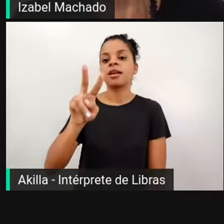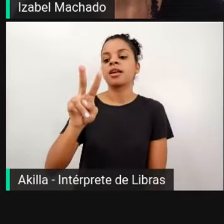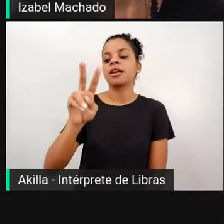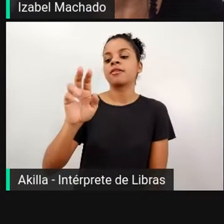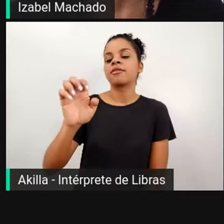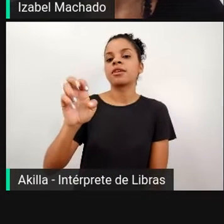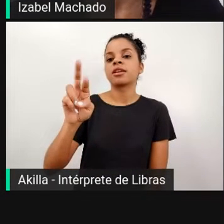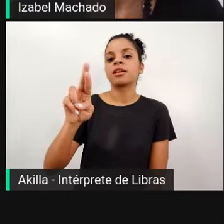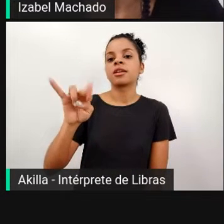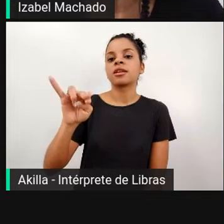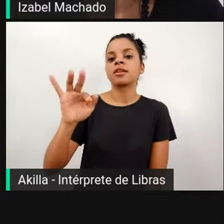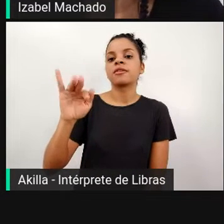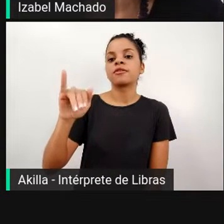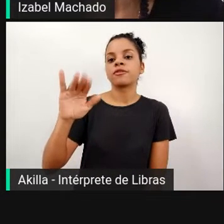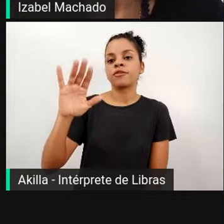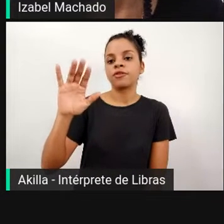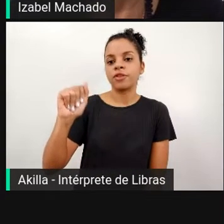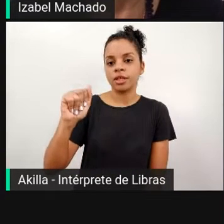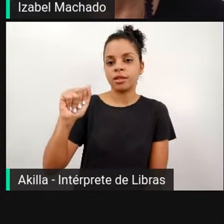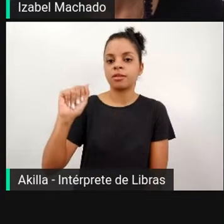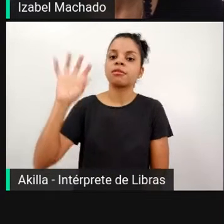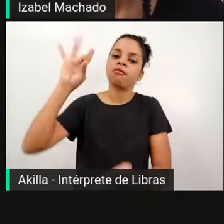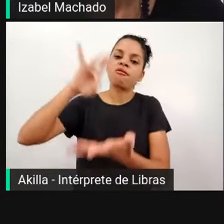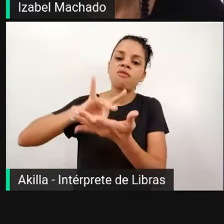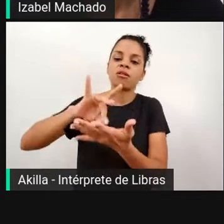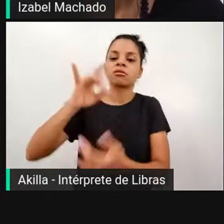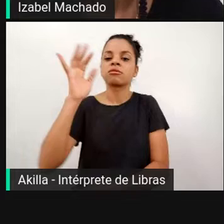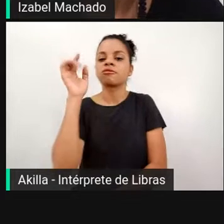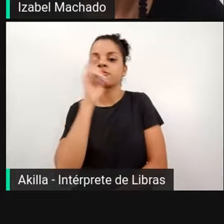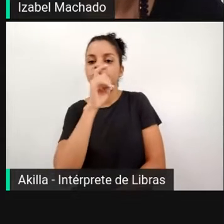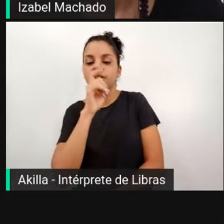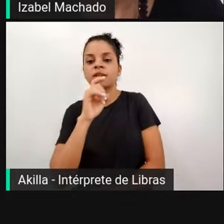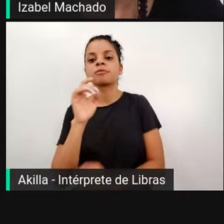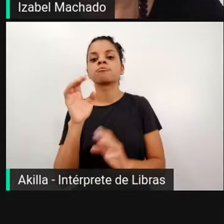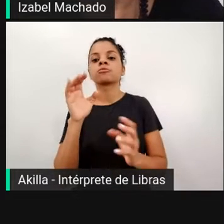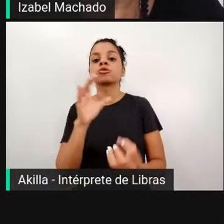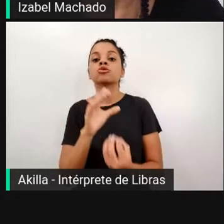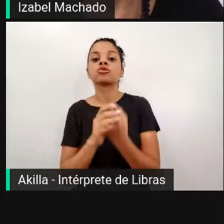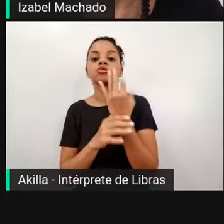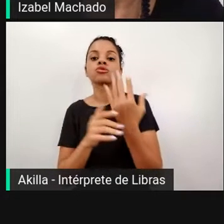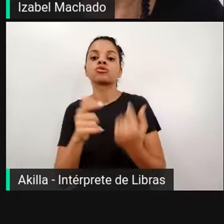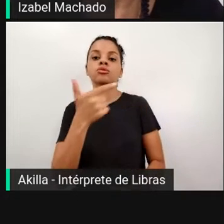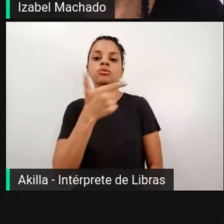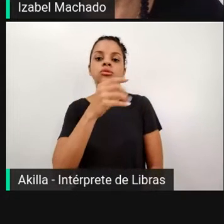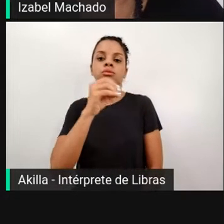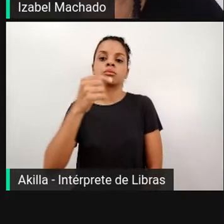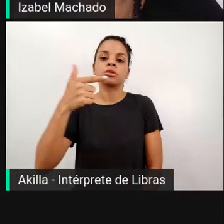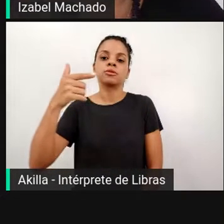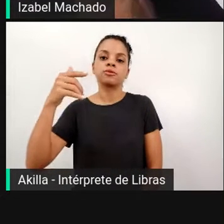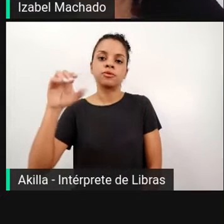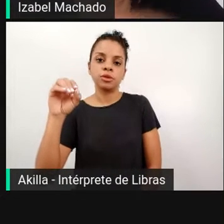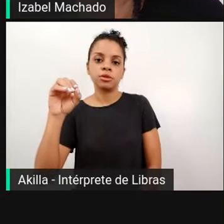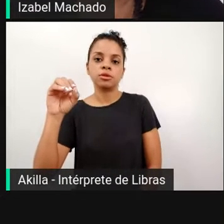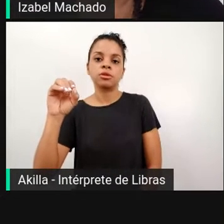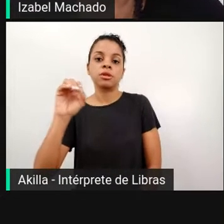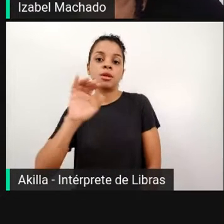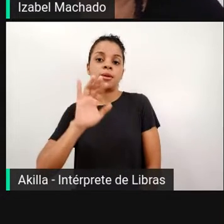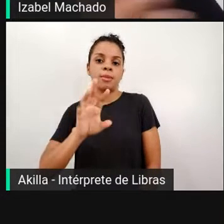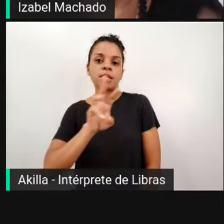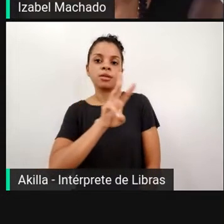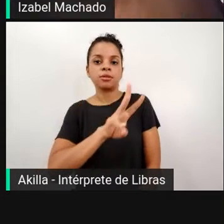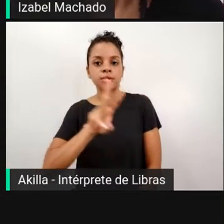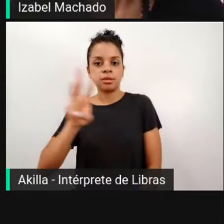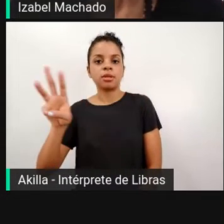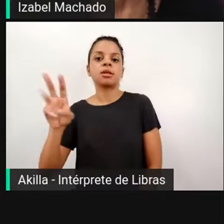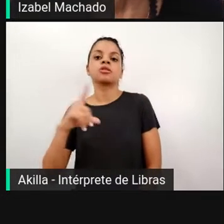a respeito do Senado Federal. Ele foi implantado em 2020, mas o site já tem algumas